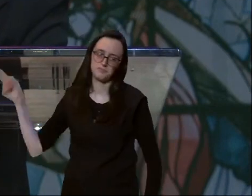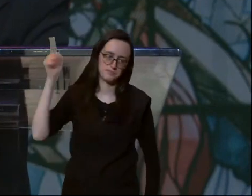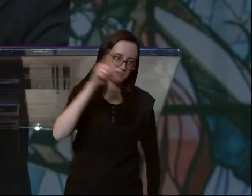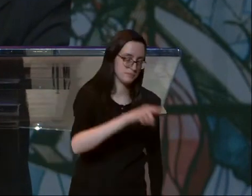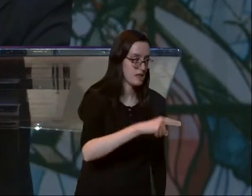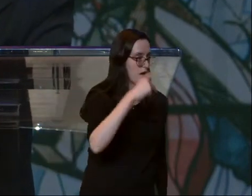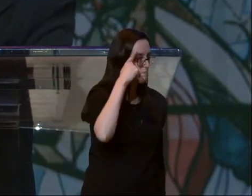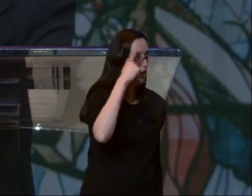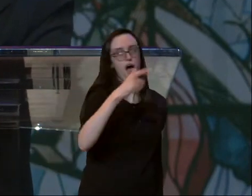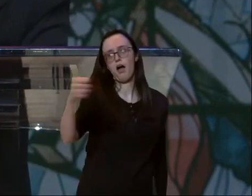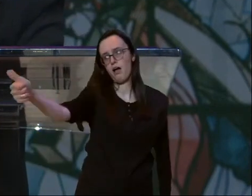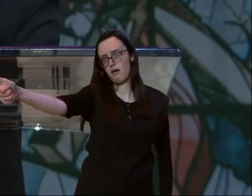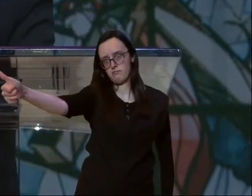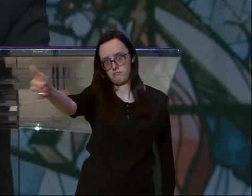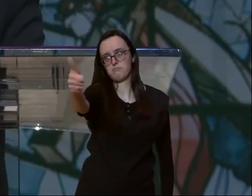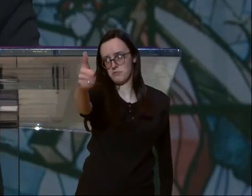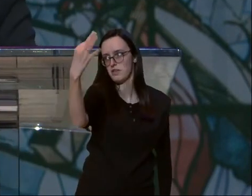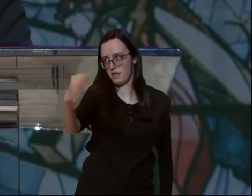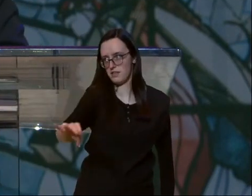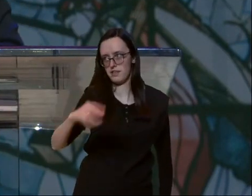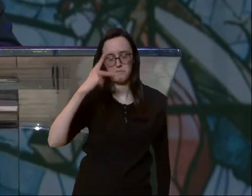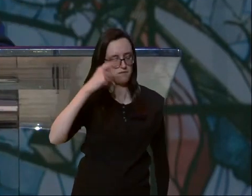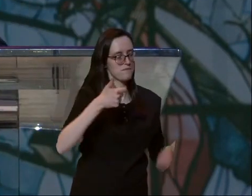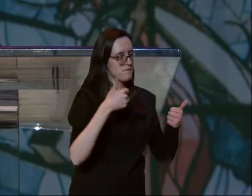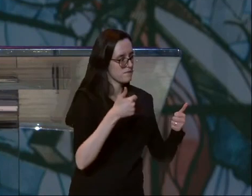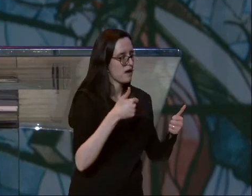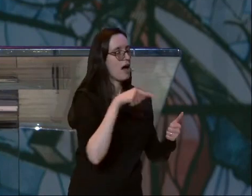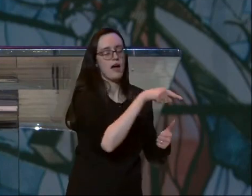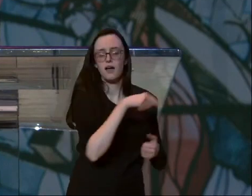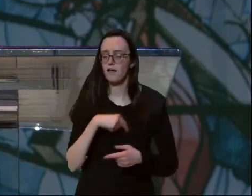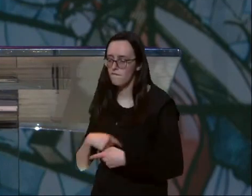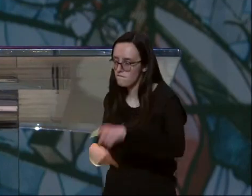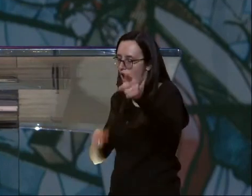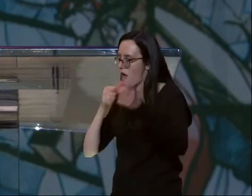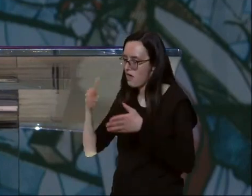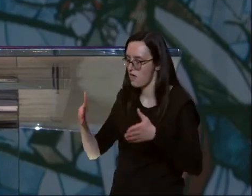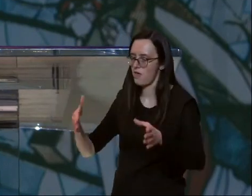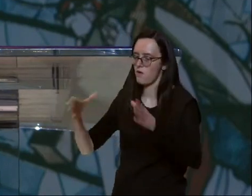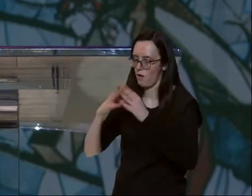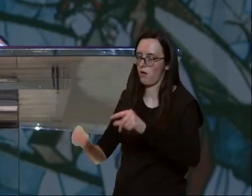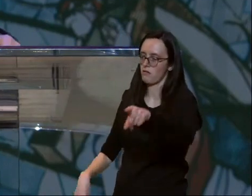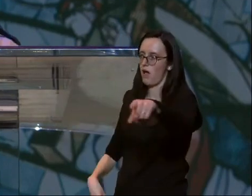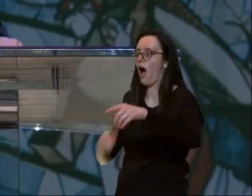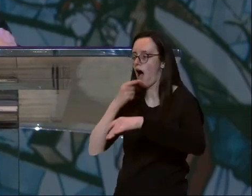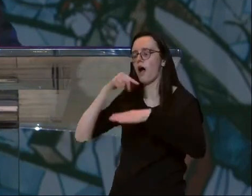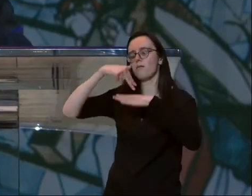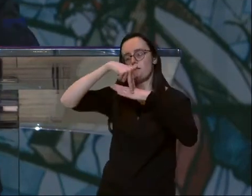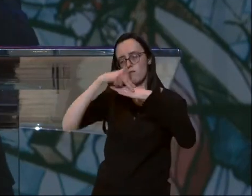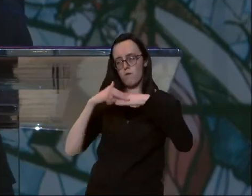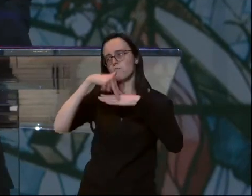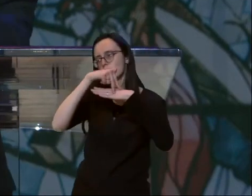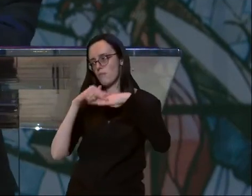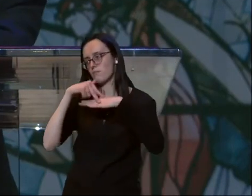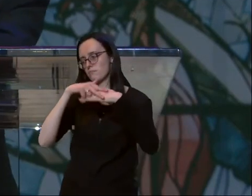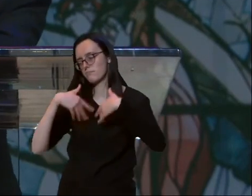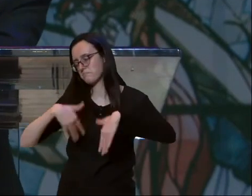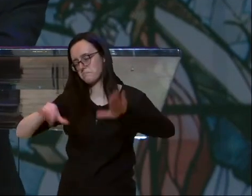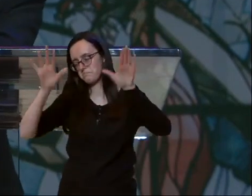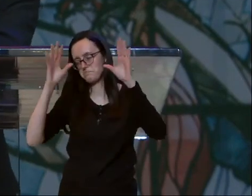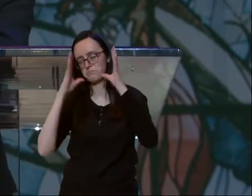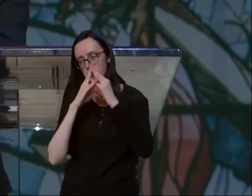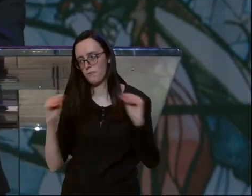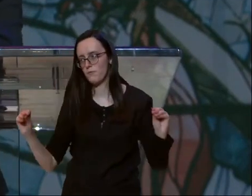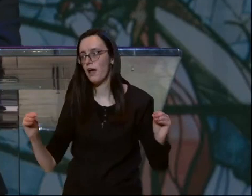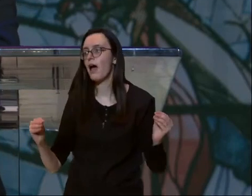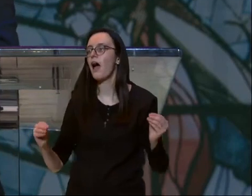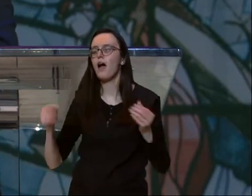acerta. E ele é curado. Os outros erros de Naamã, eu vou deixar para a